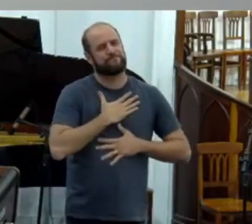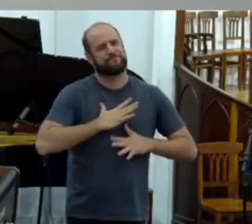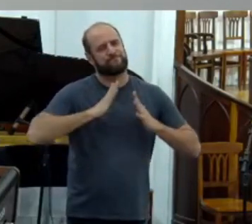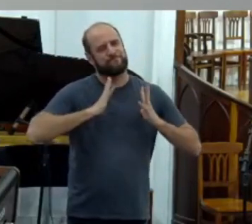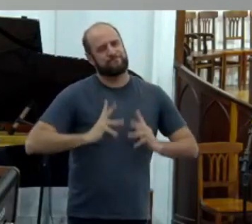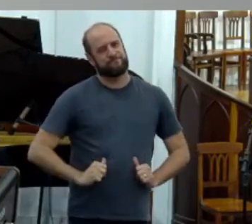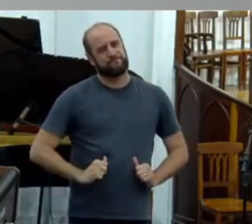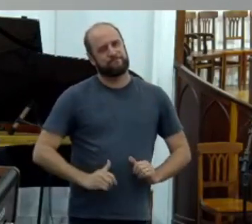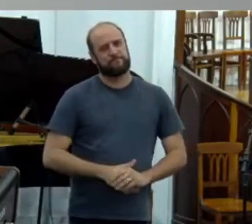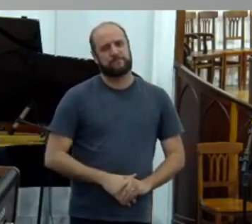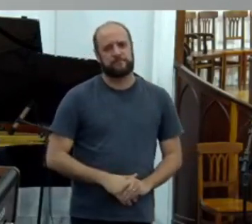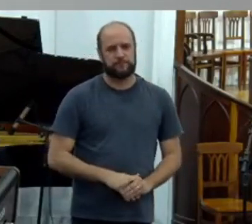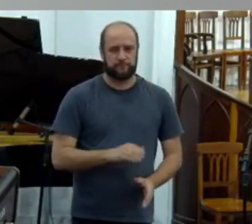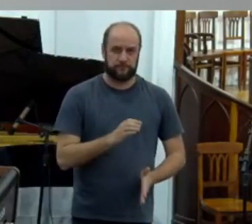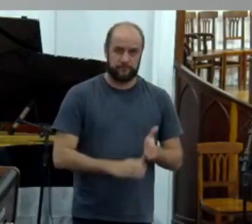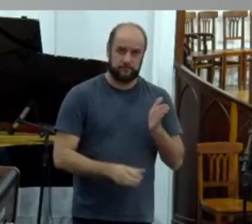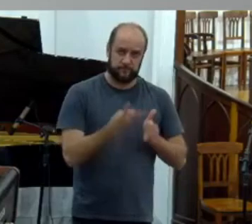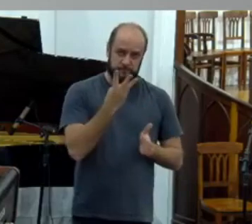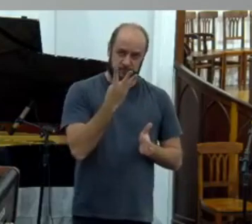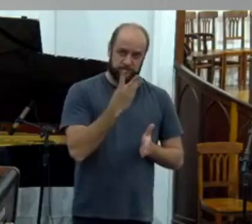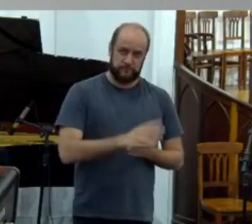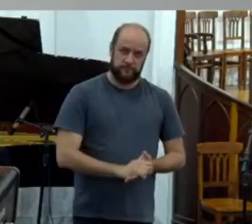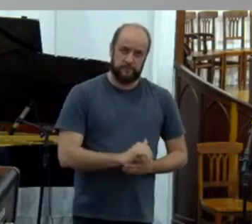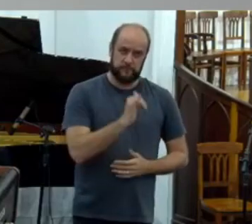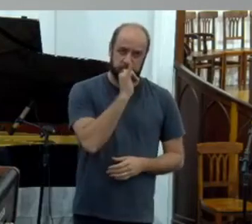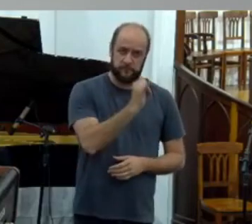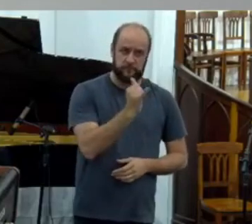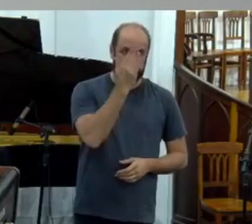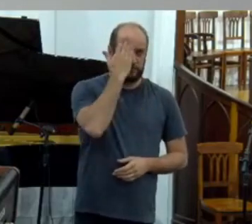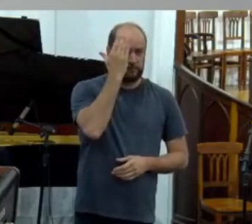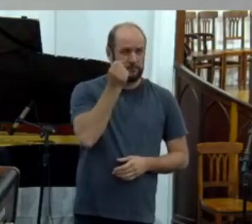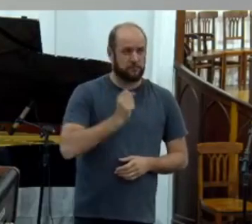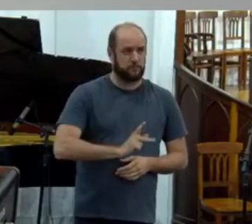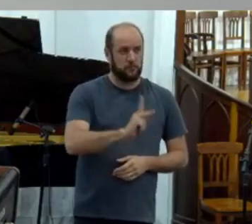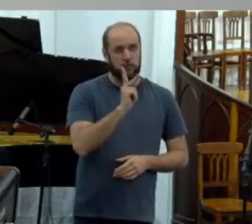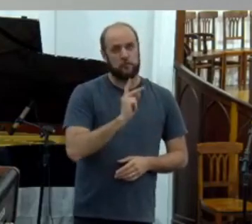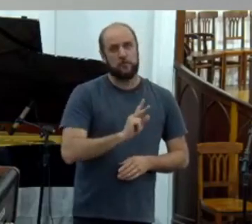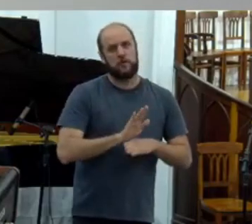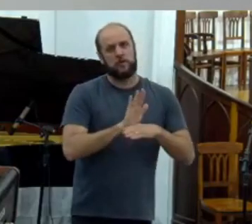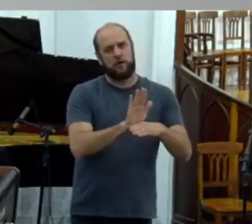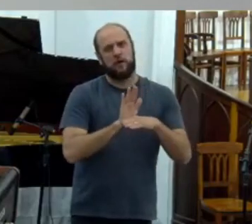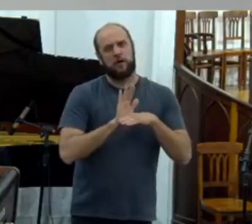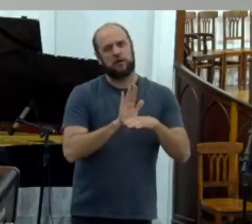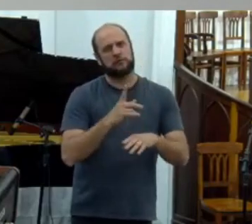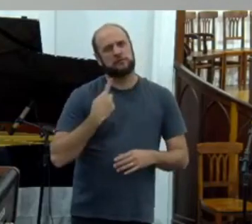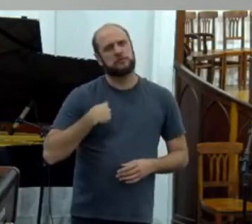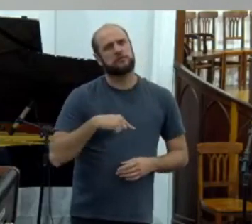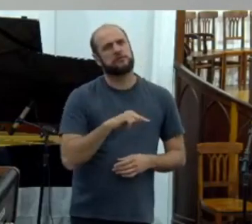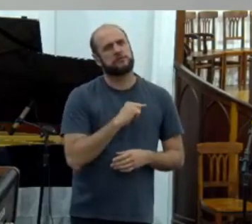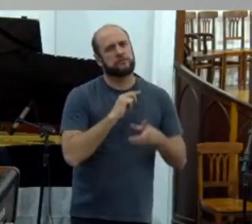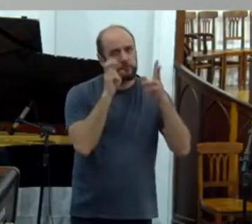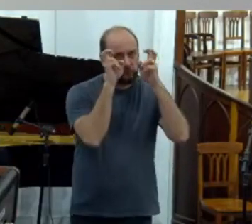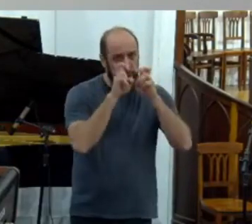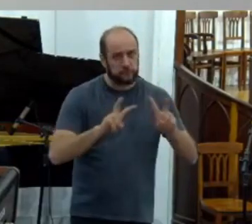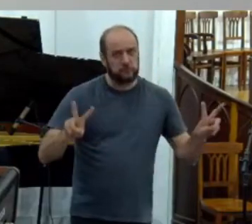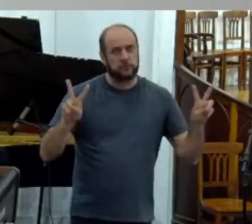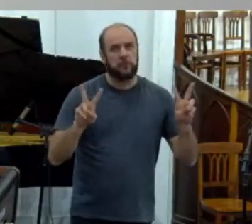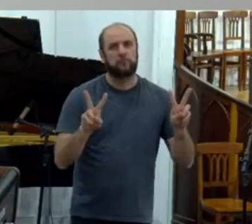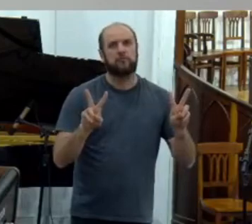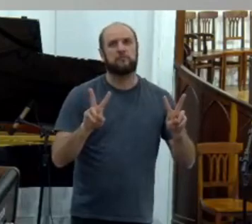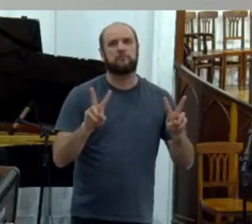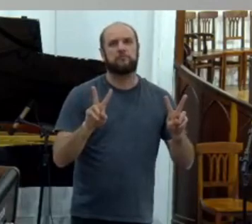No texto de hoje, o capítulo 3 de Eclesiastes, Salomão continua nos auxiliando a ter uma perspectiva